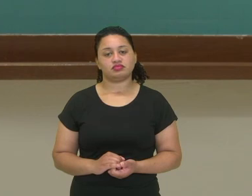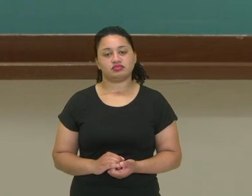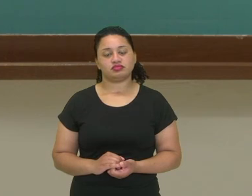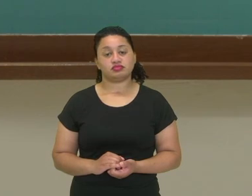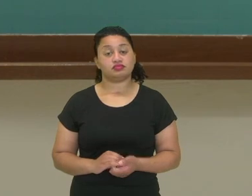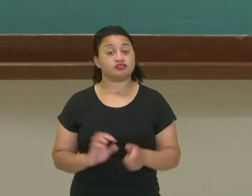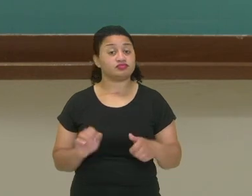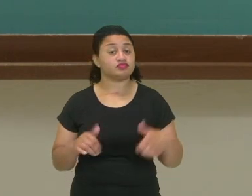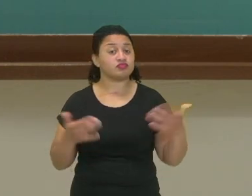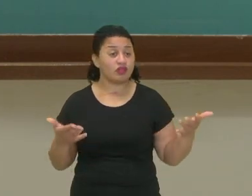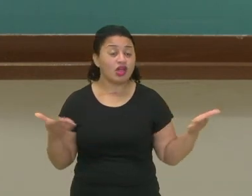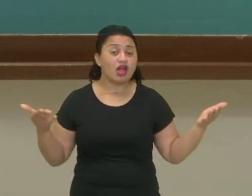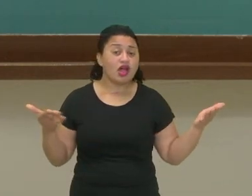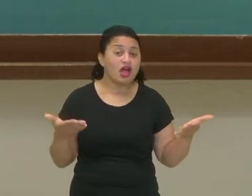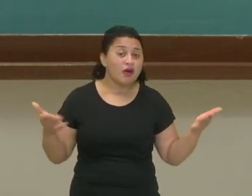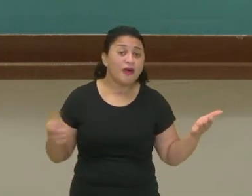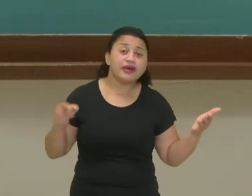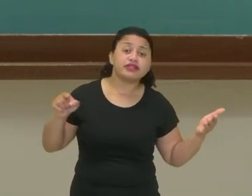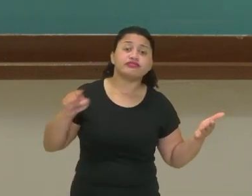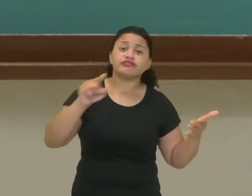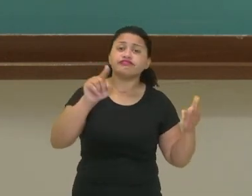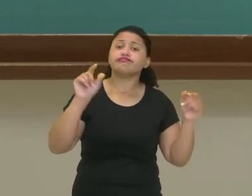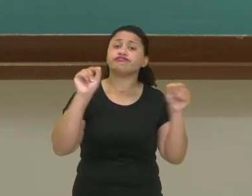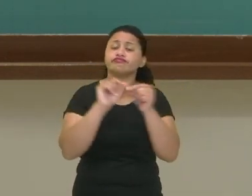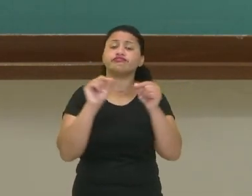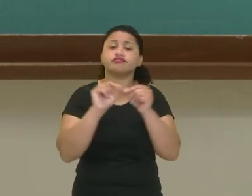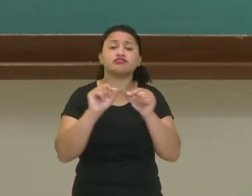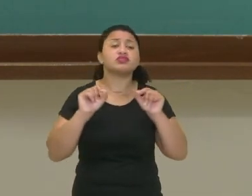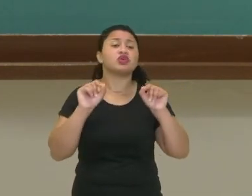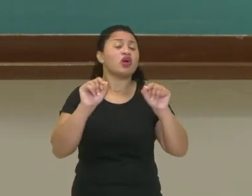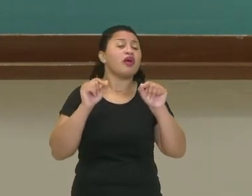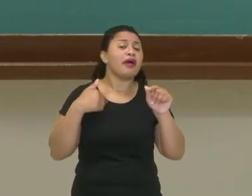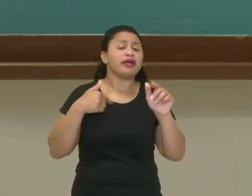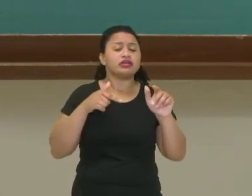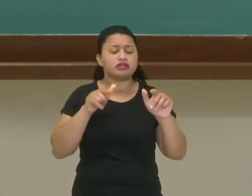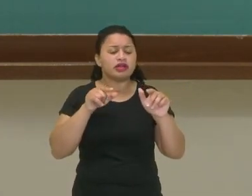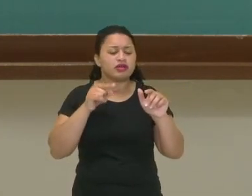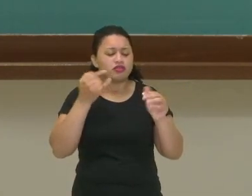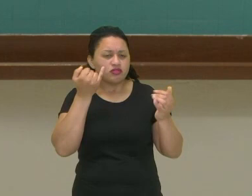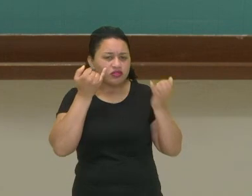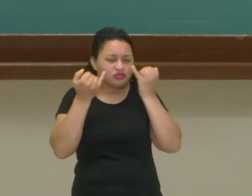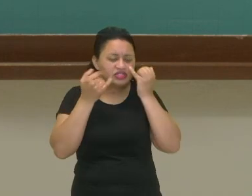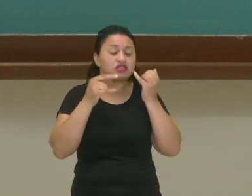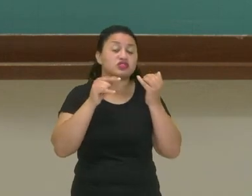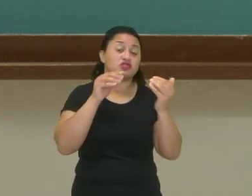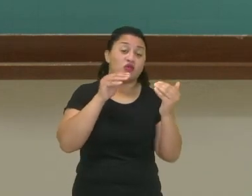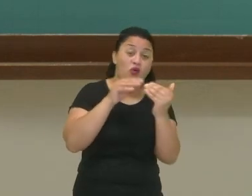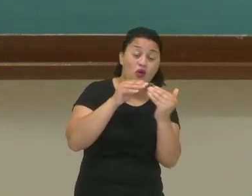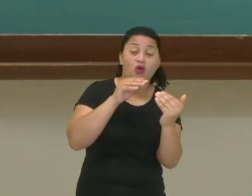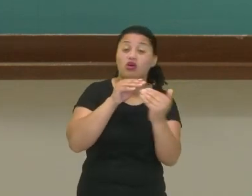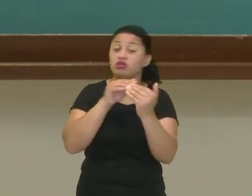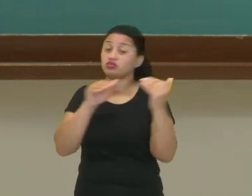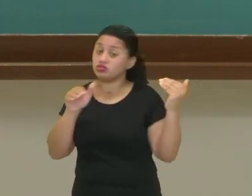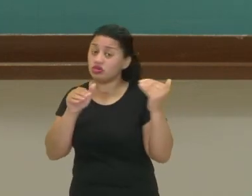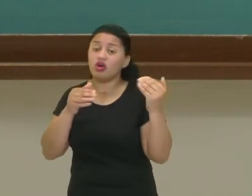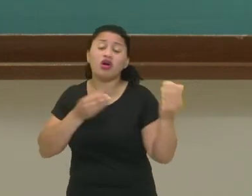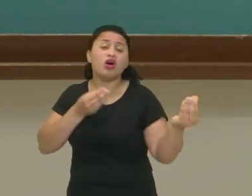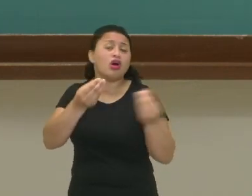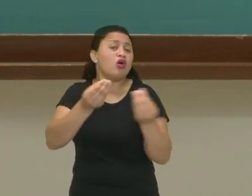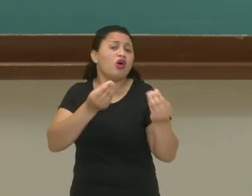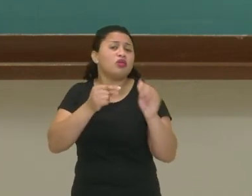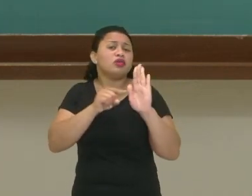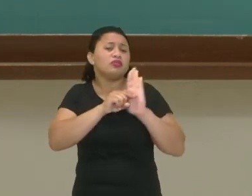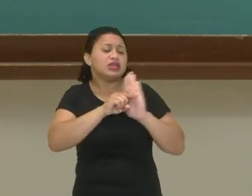Isso, meu querido, minha querida, agora é com você. Você vai buscar esse dado que você escreveu, se concorda ou discorda, e vai